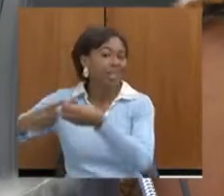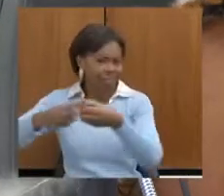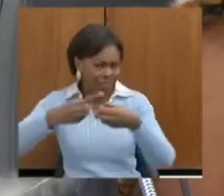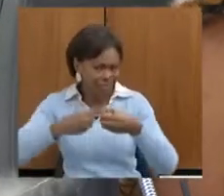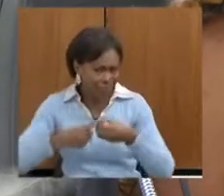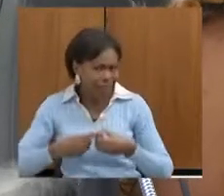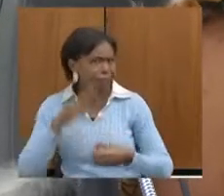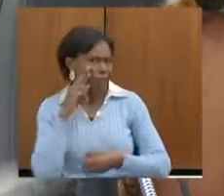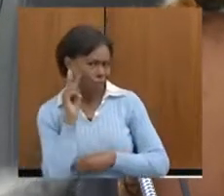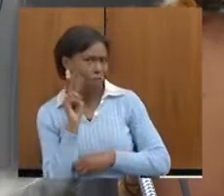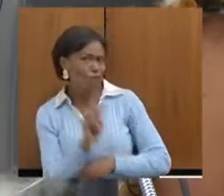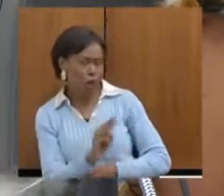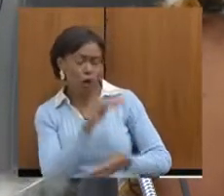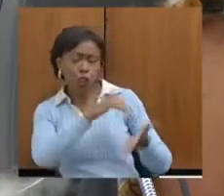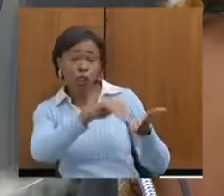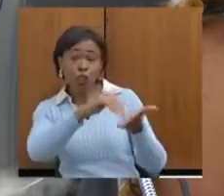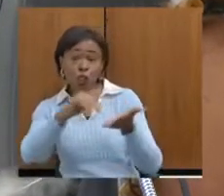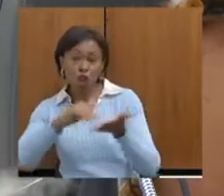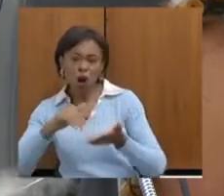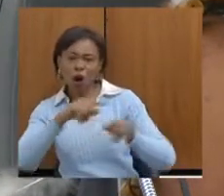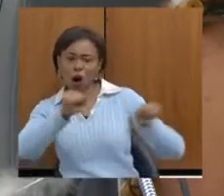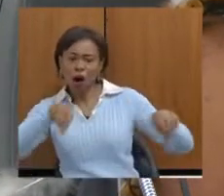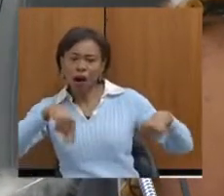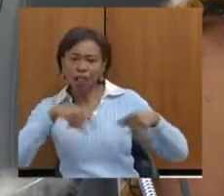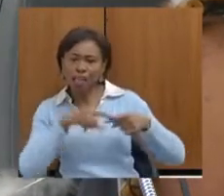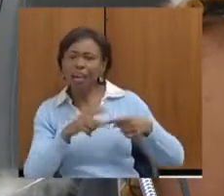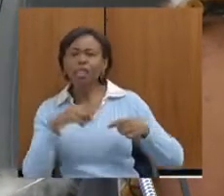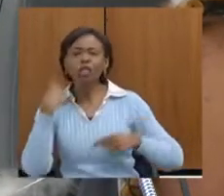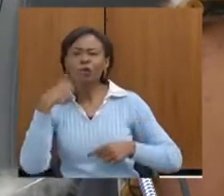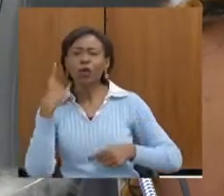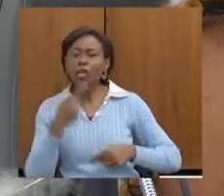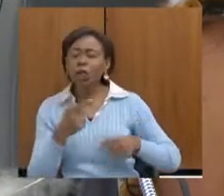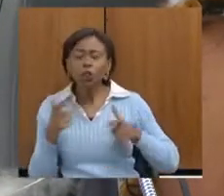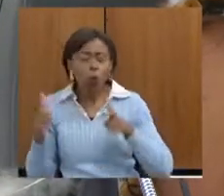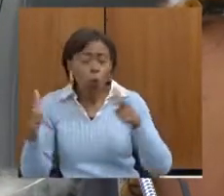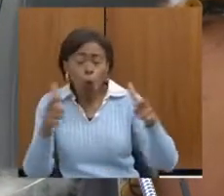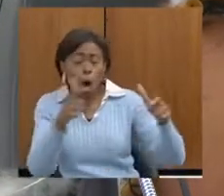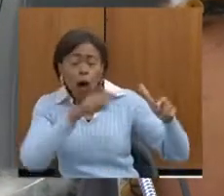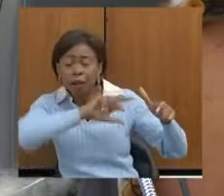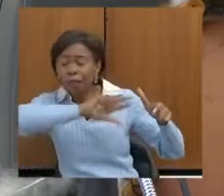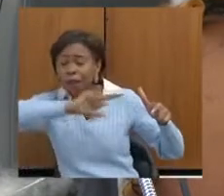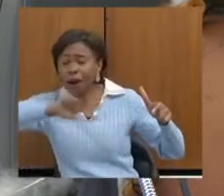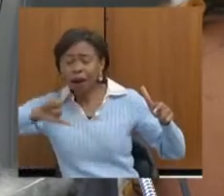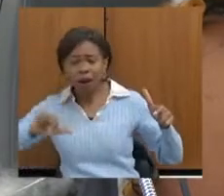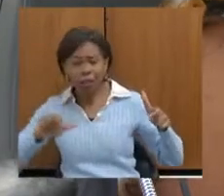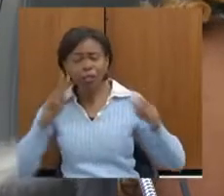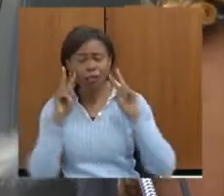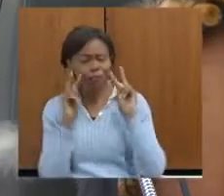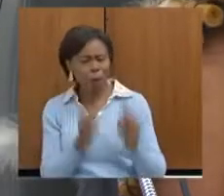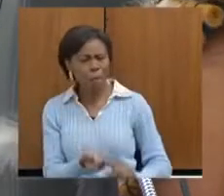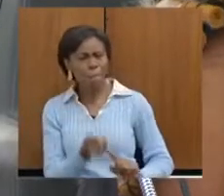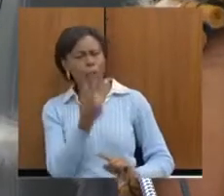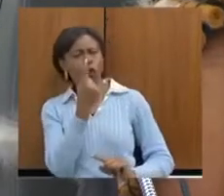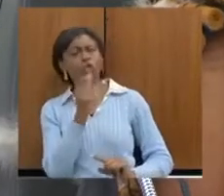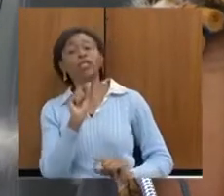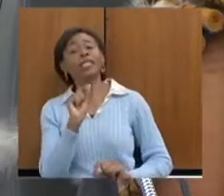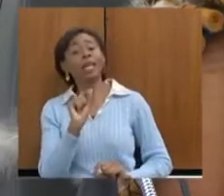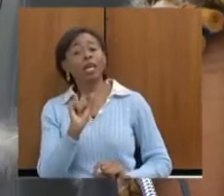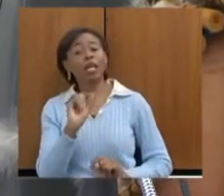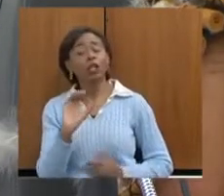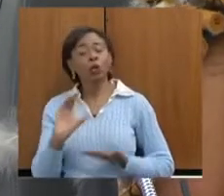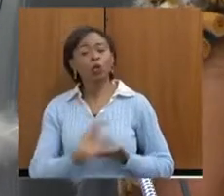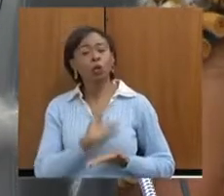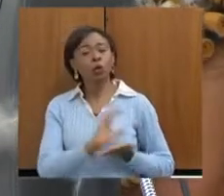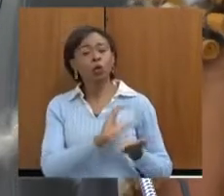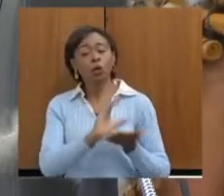de escritórios em corredores em garagens no meio da rua e entenda um negócio assim absurdo de captação